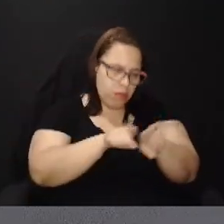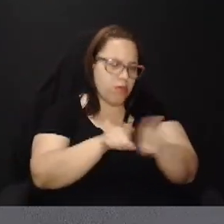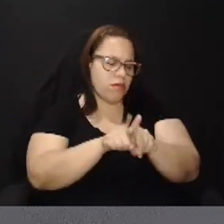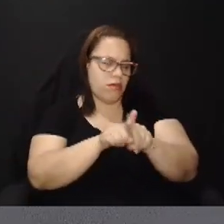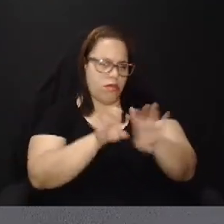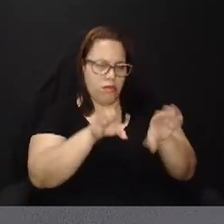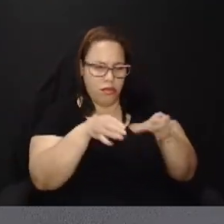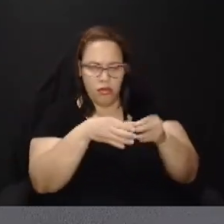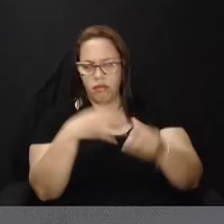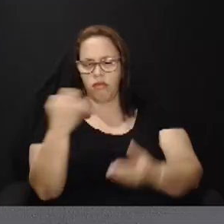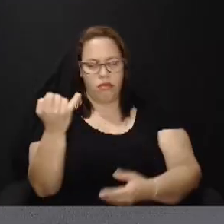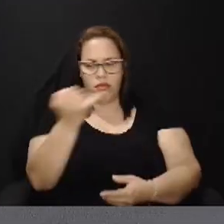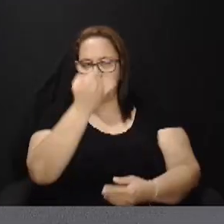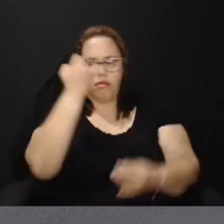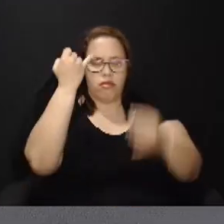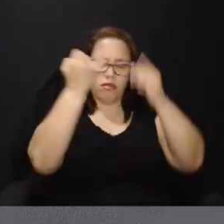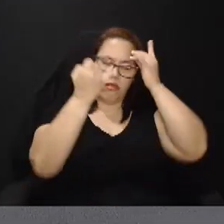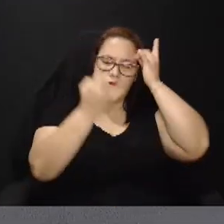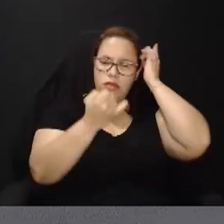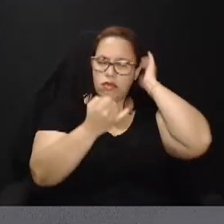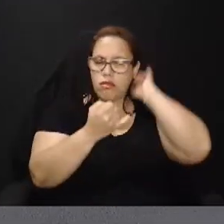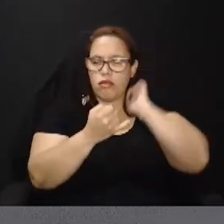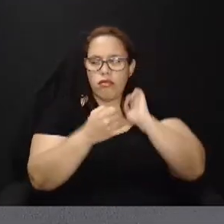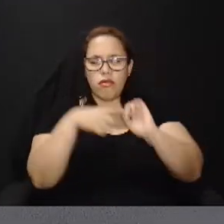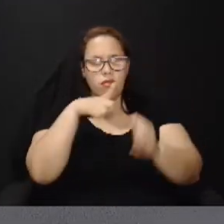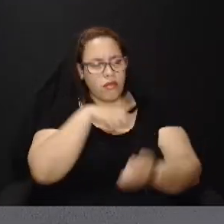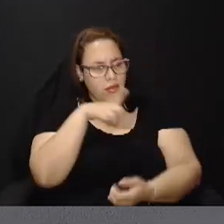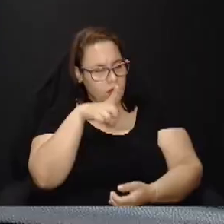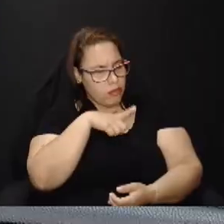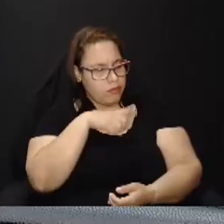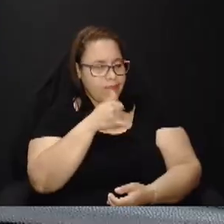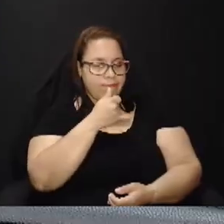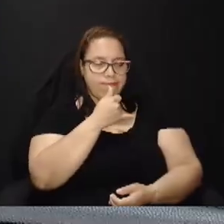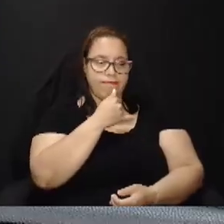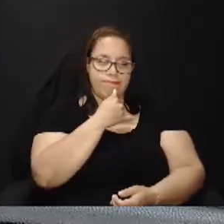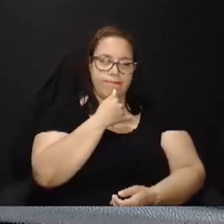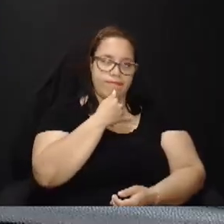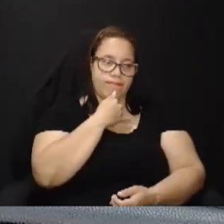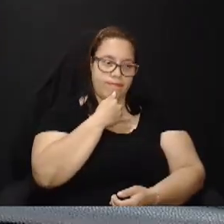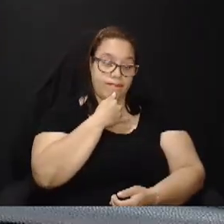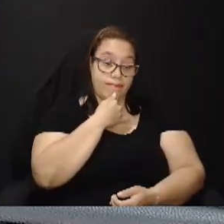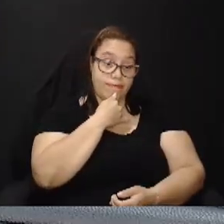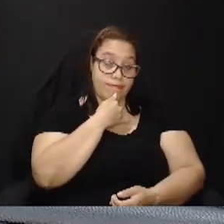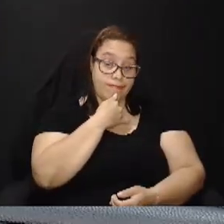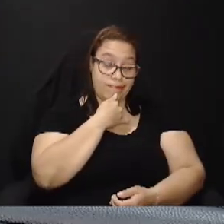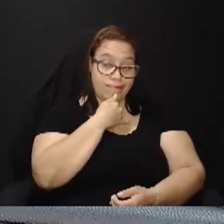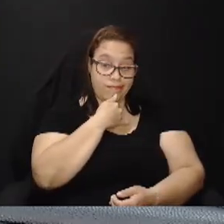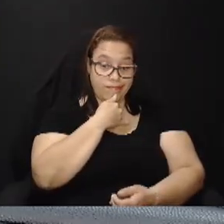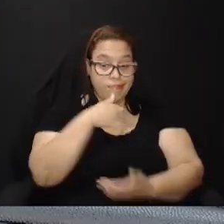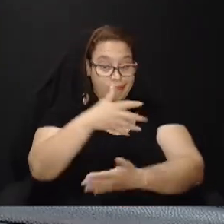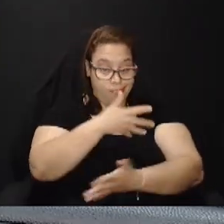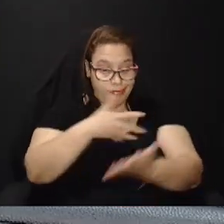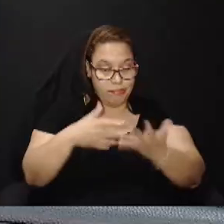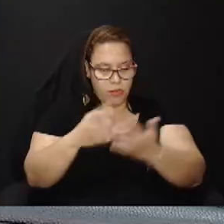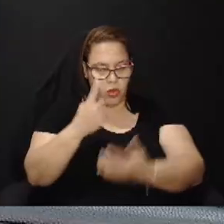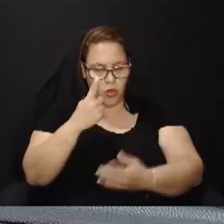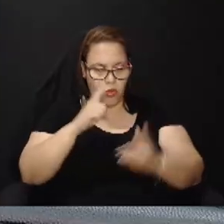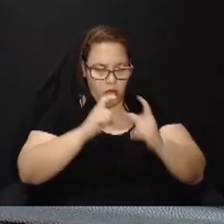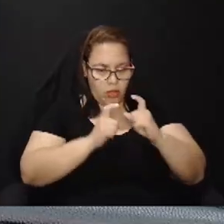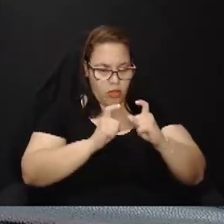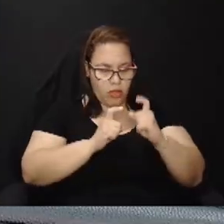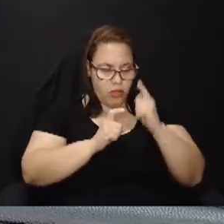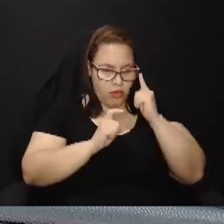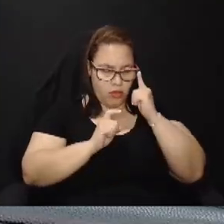muita importância, né, nós temos, infelizmente, talvez nessa comissão também participei de acho que uma reunião, é